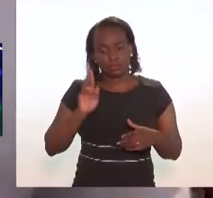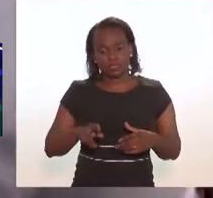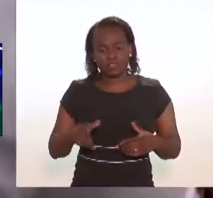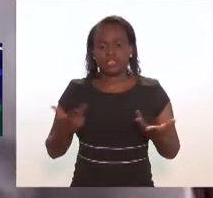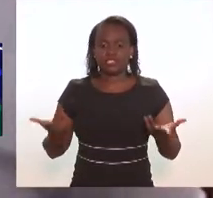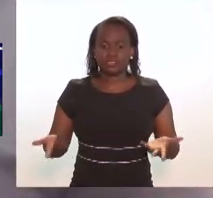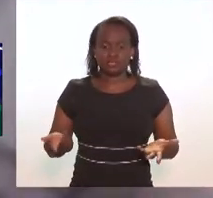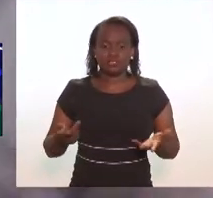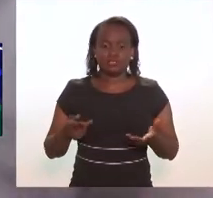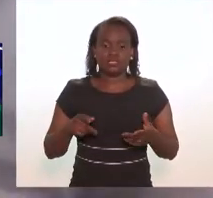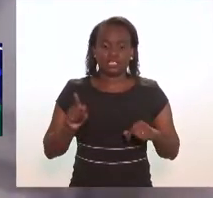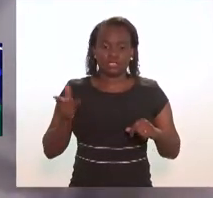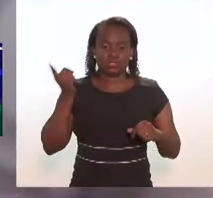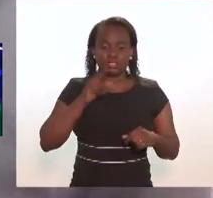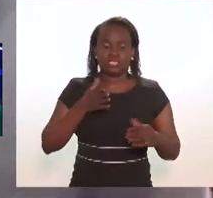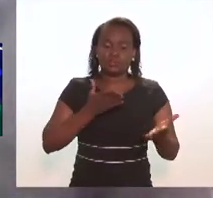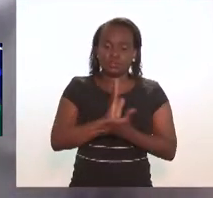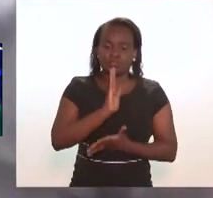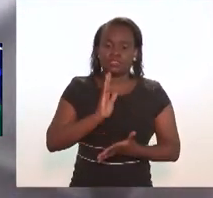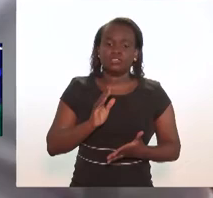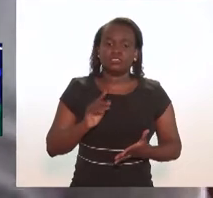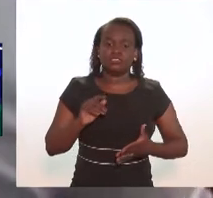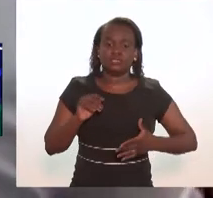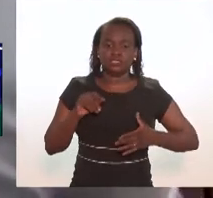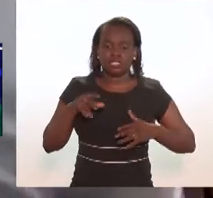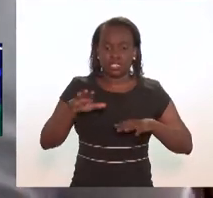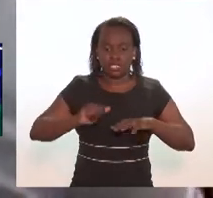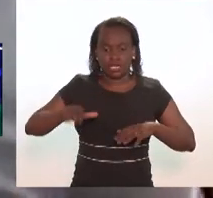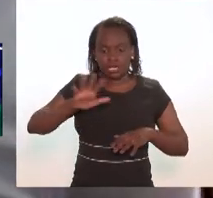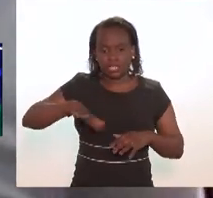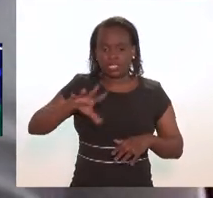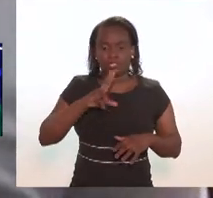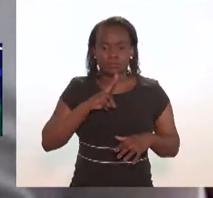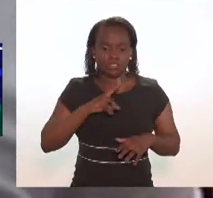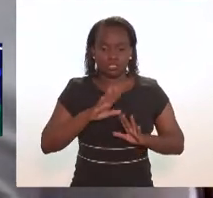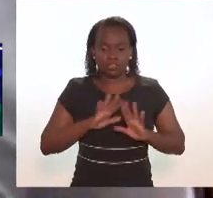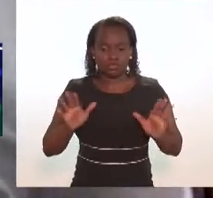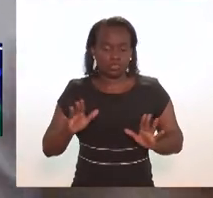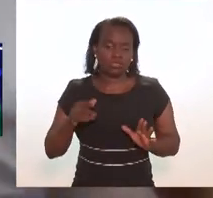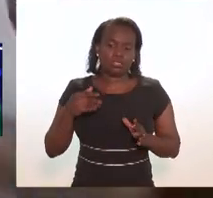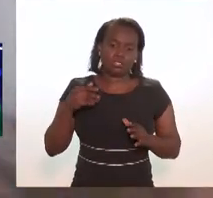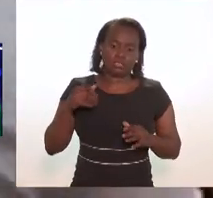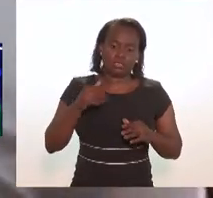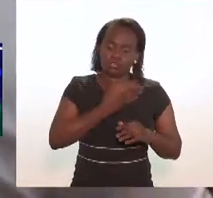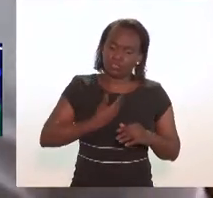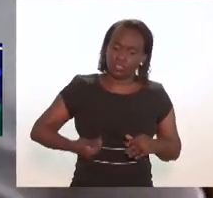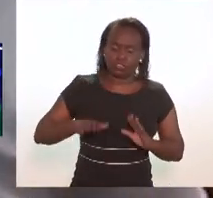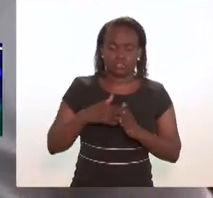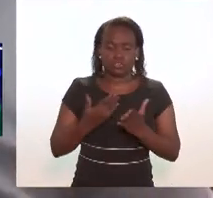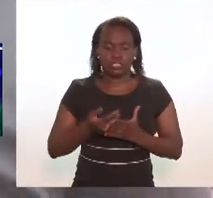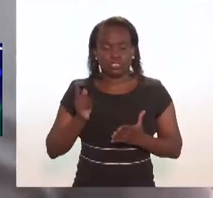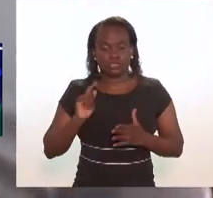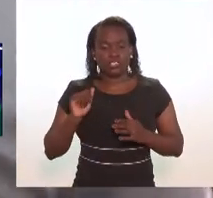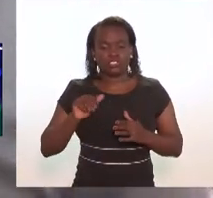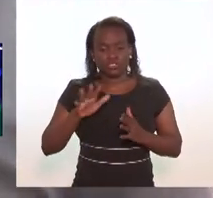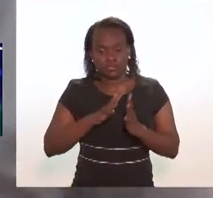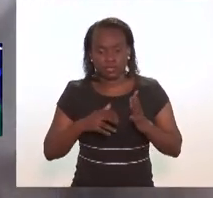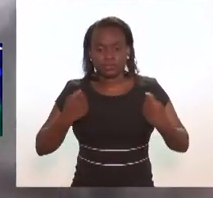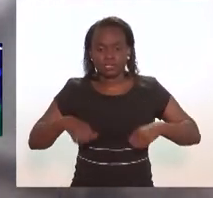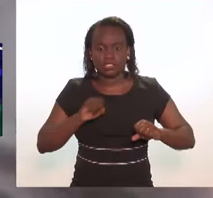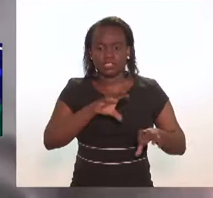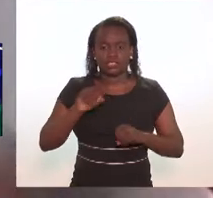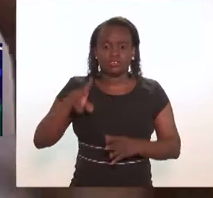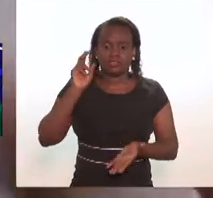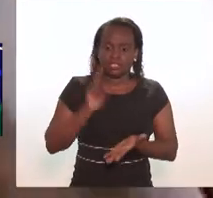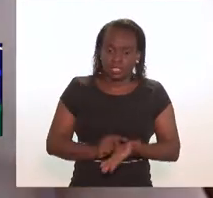o façam, mas o façam na seara privada e não na seara pública, que é o local da coletividade que a gente precisa ensinar, na